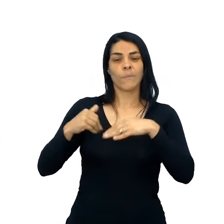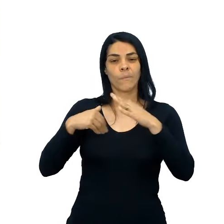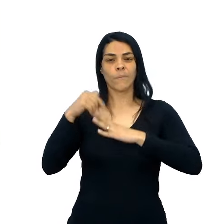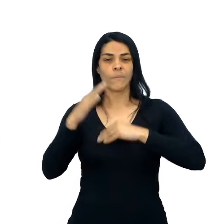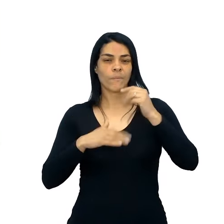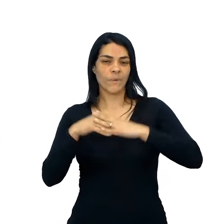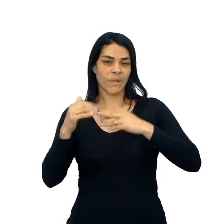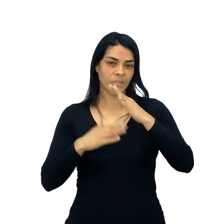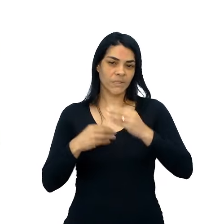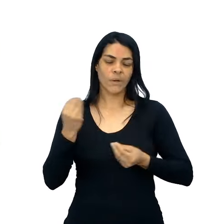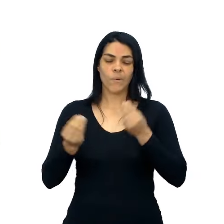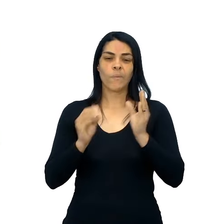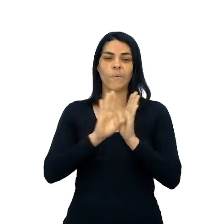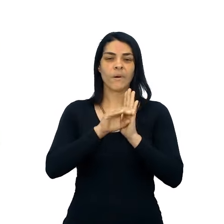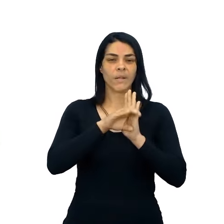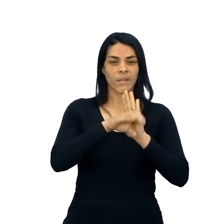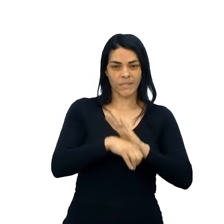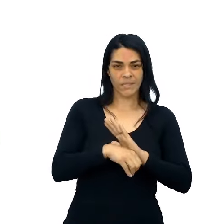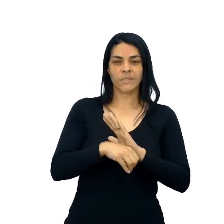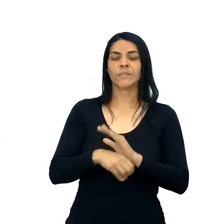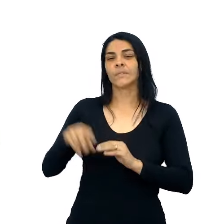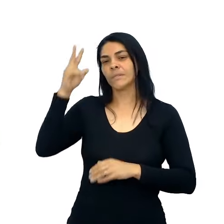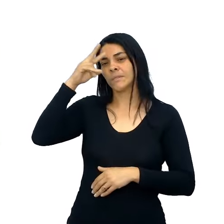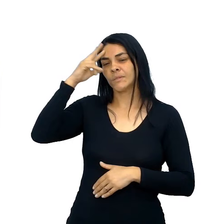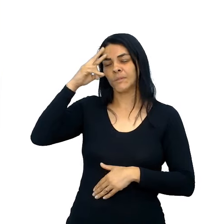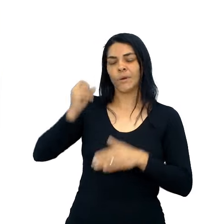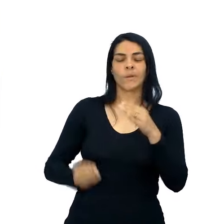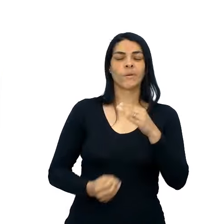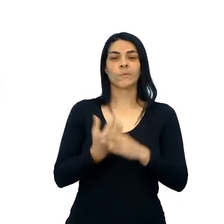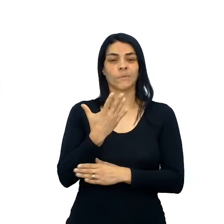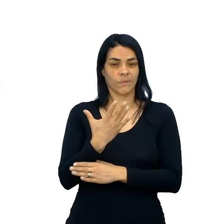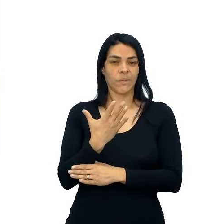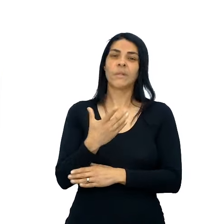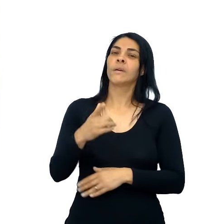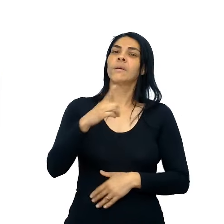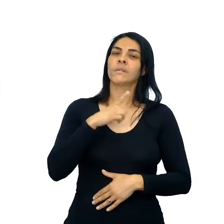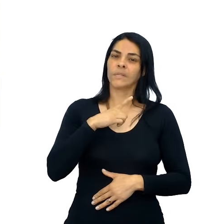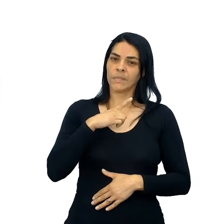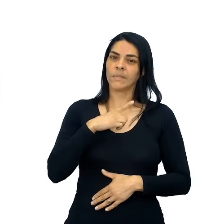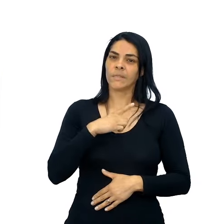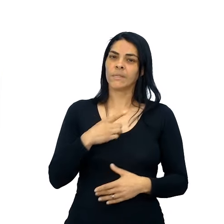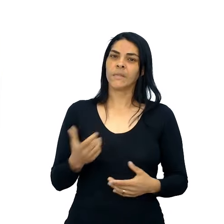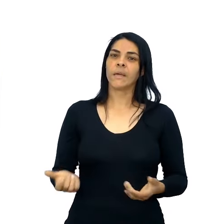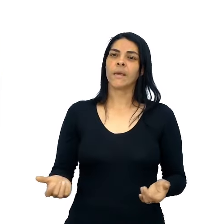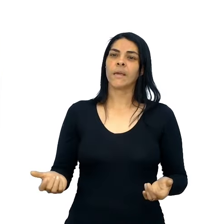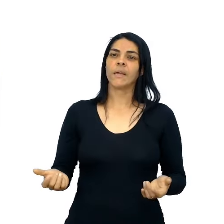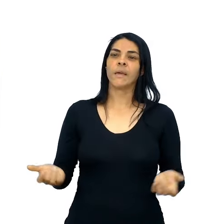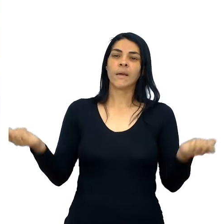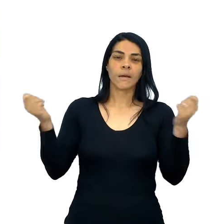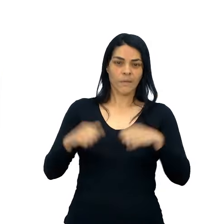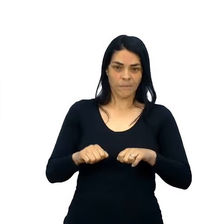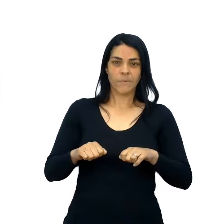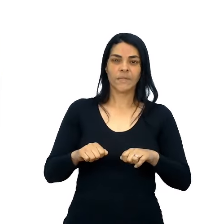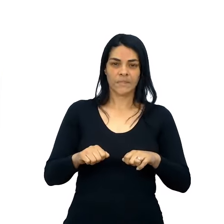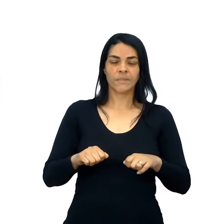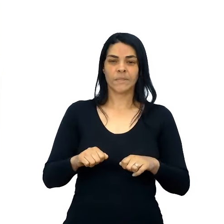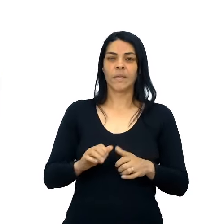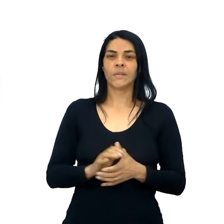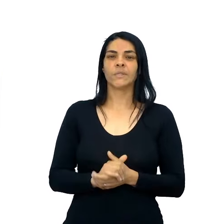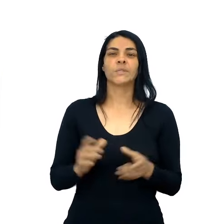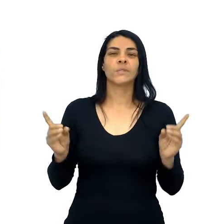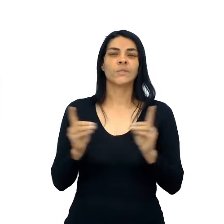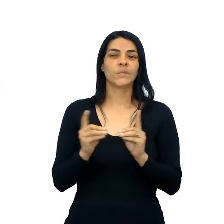pelos enunciados estáveis que são historicamente construídos, que têm caráter variável e também dinâmico, ou